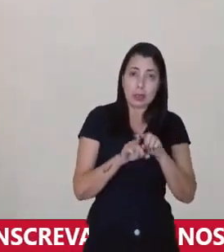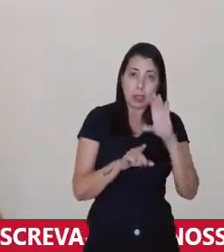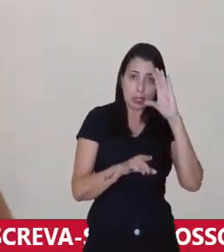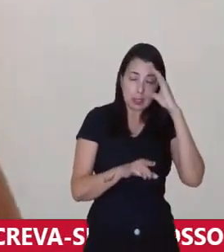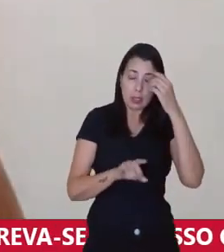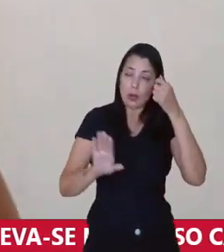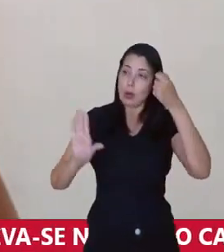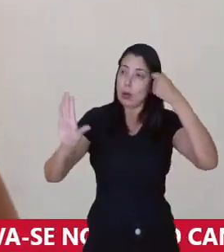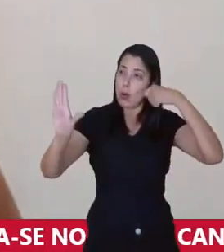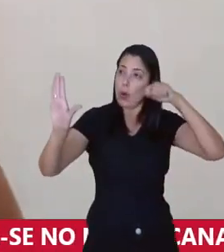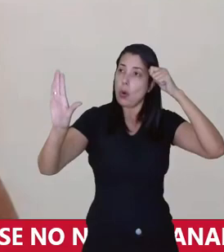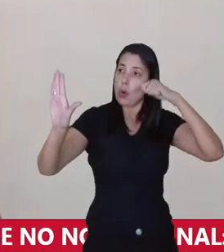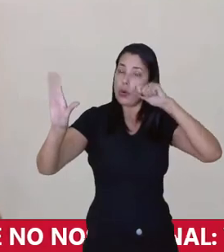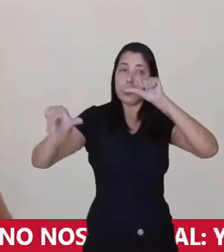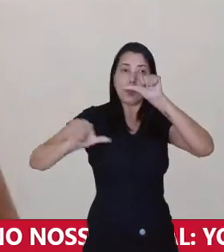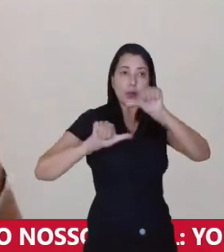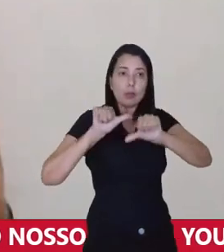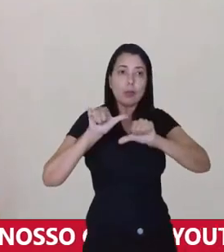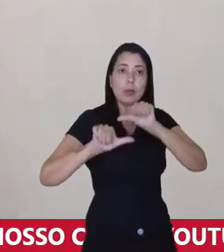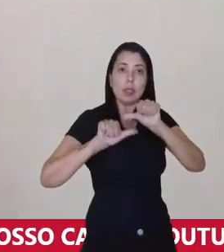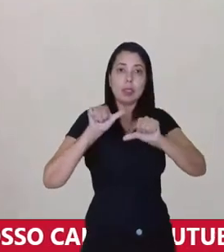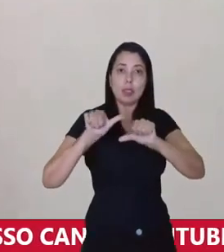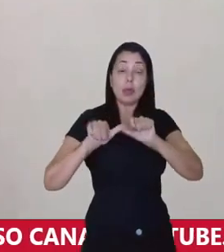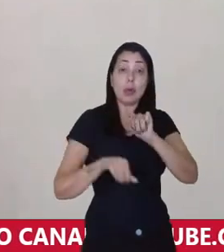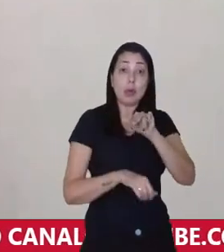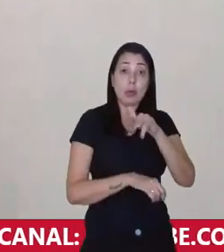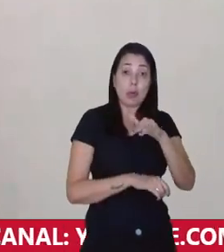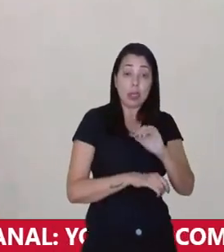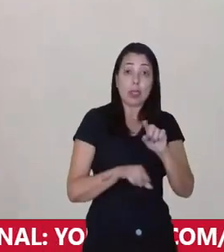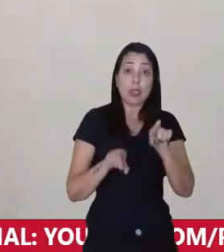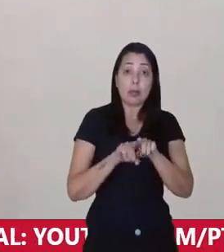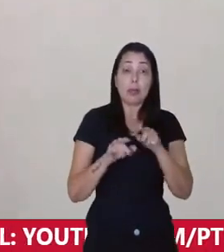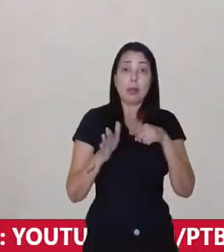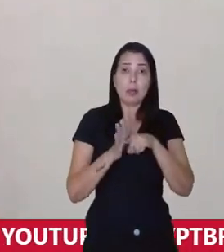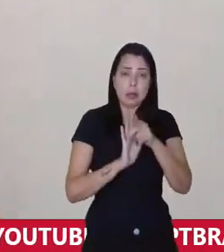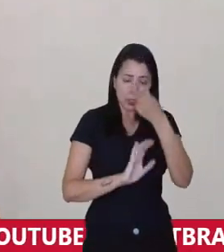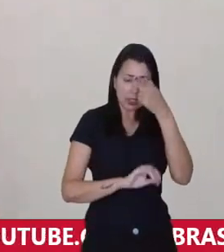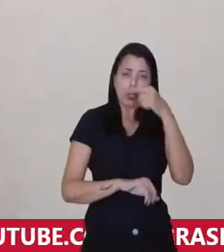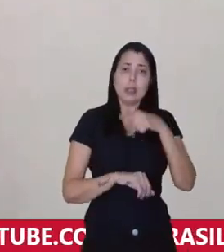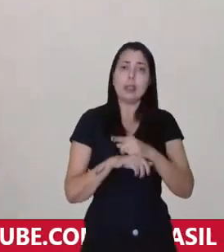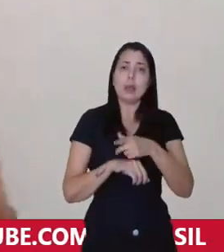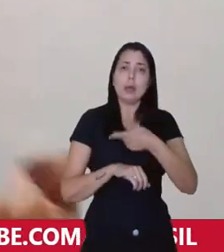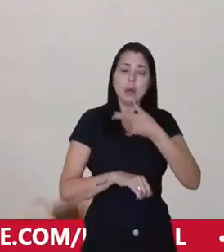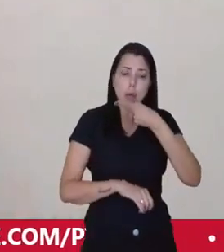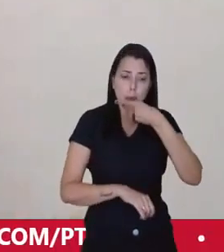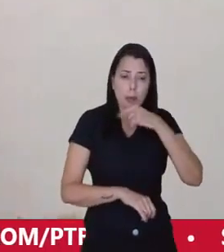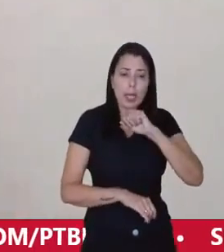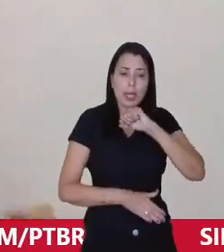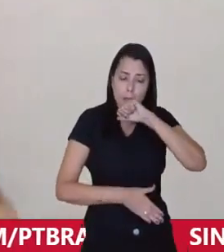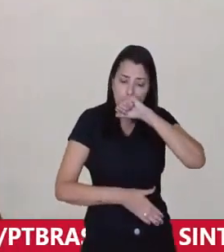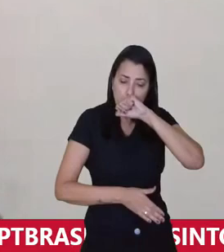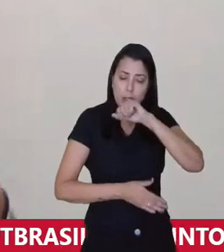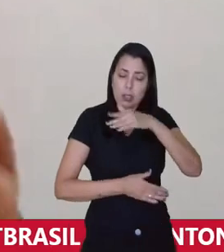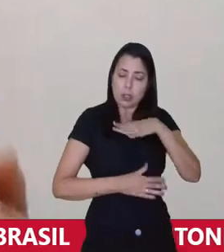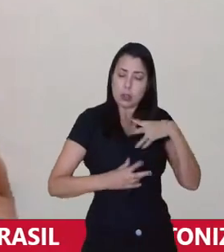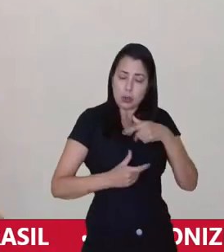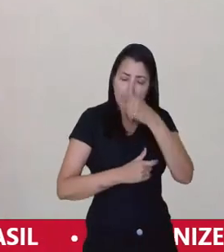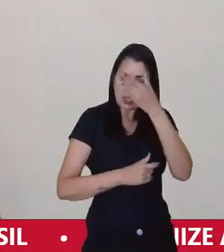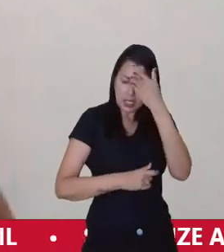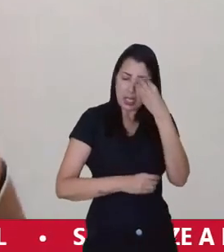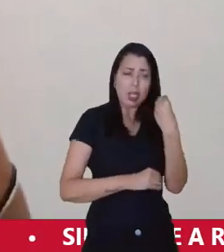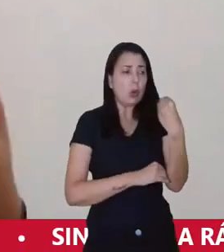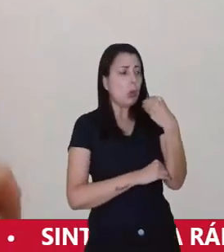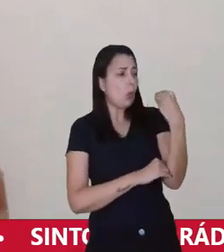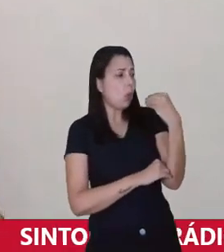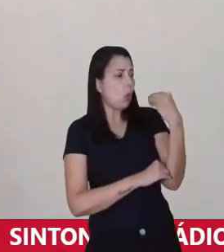Exu como dono da transformação, o Abner, que questiona quem cuida do pai de santo, já que ele cuida de todo mundo, quem cuida da gente,